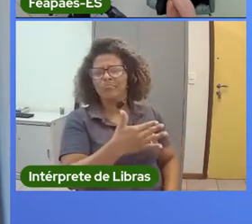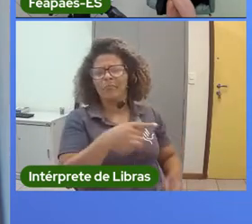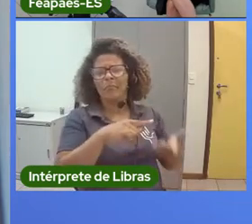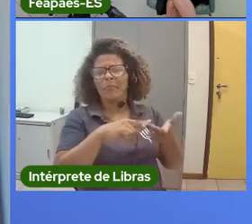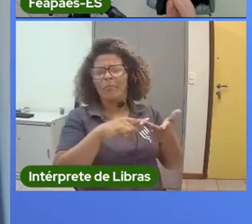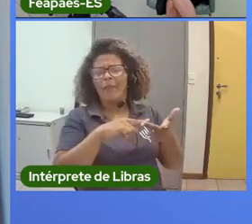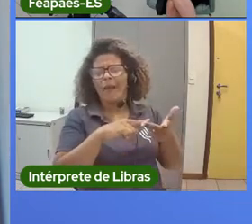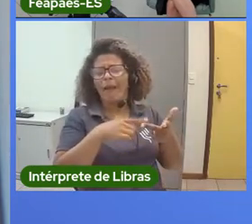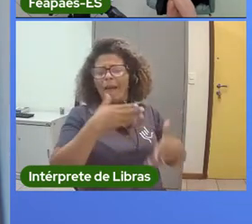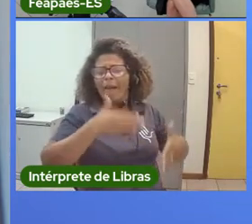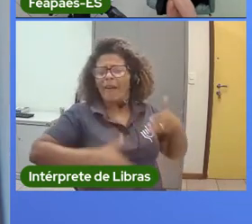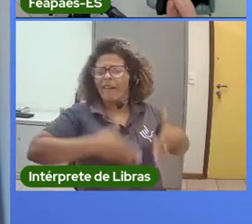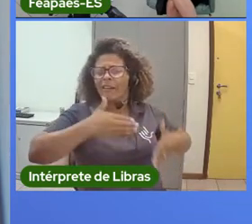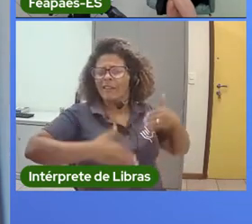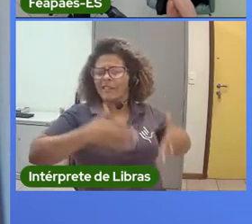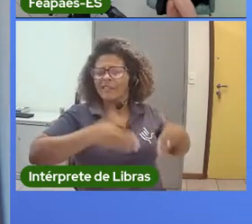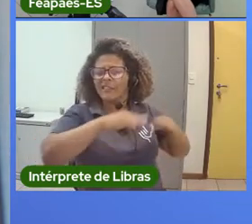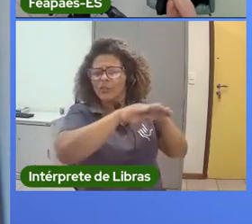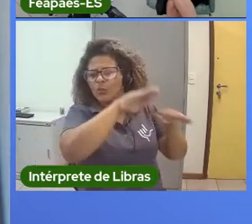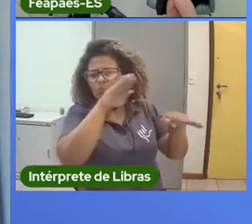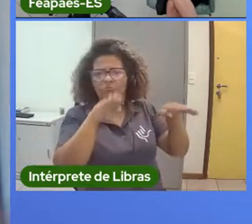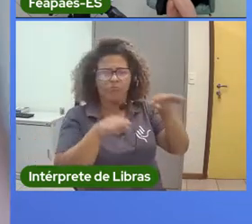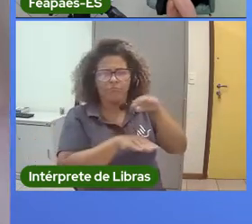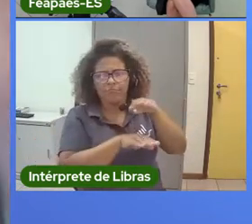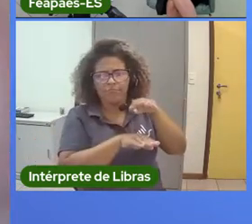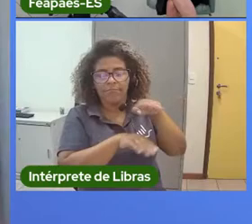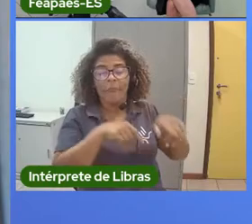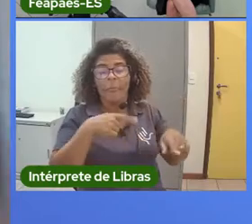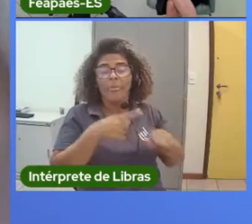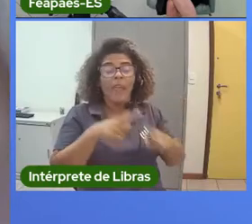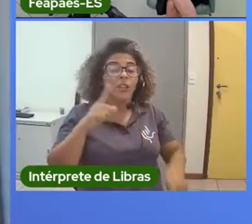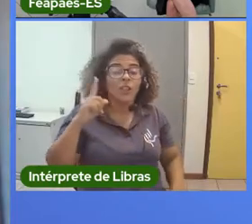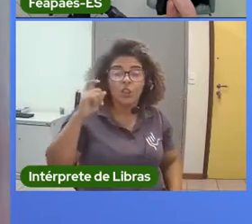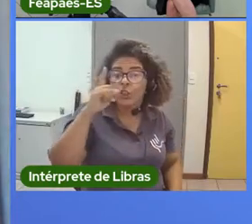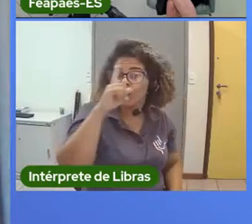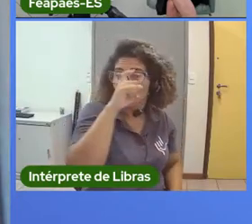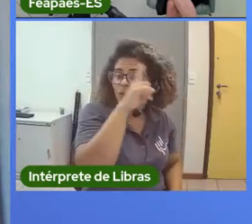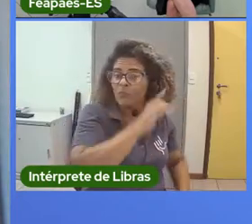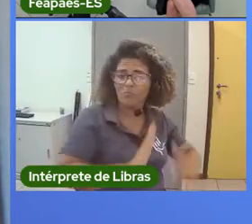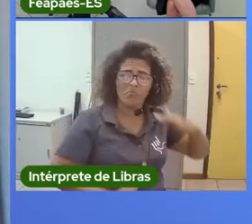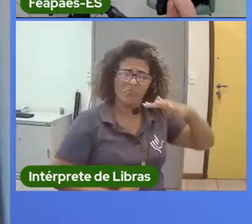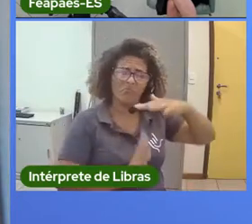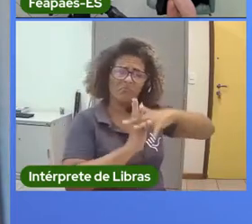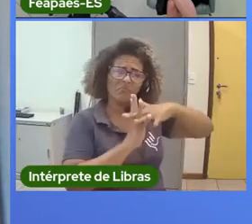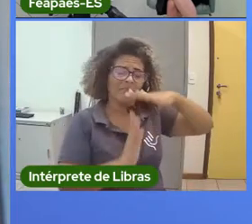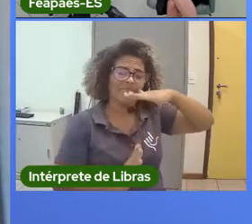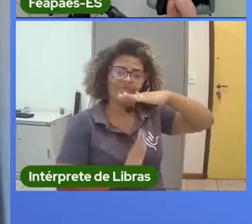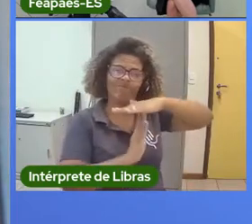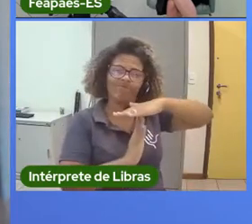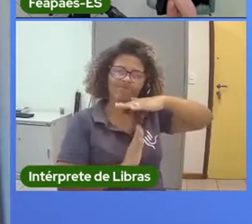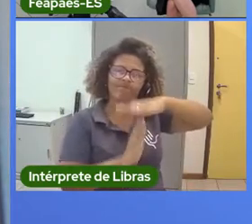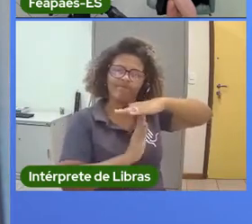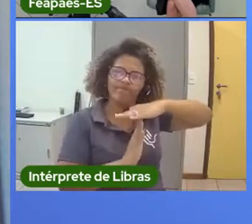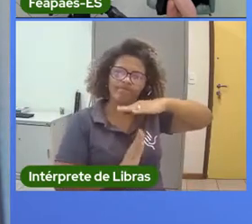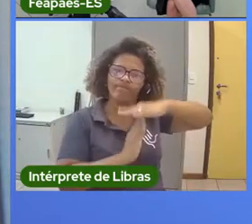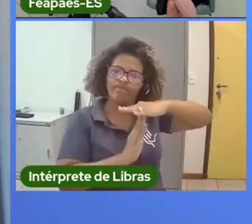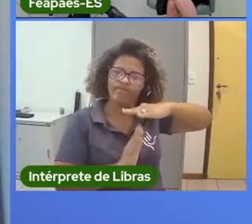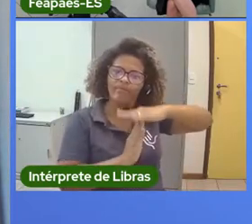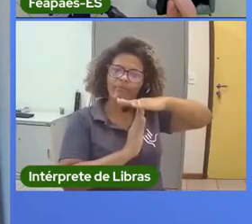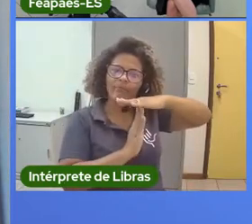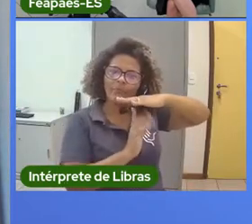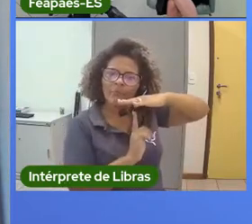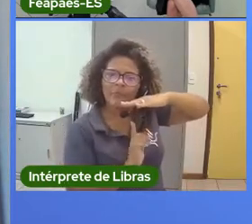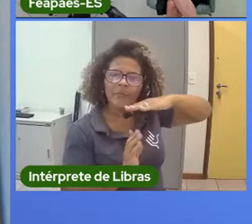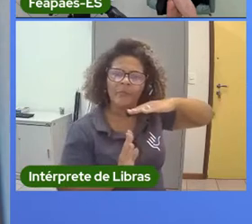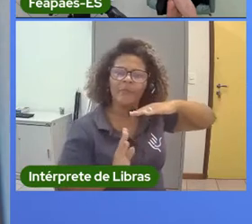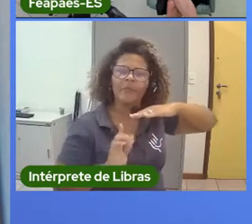funções subalternizadas e com muitas dificuldades de ascender progressivamamente ali no seu próprio